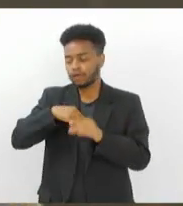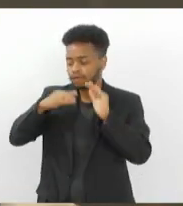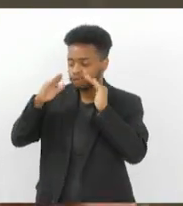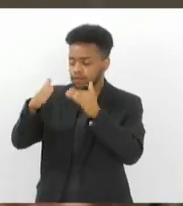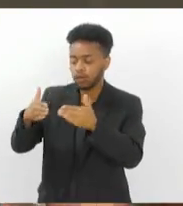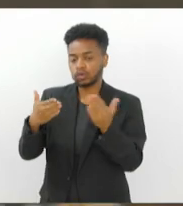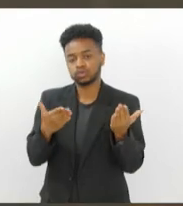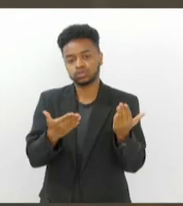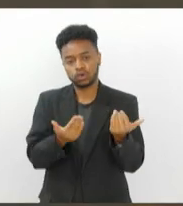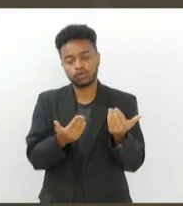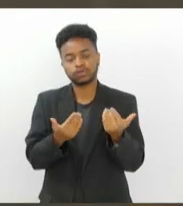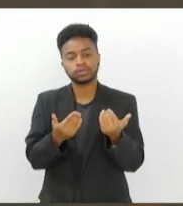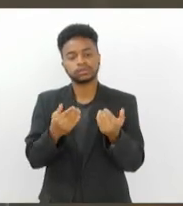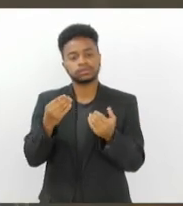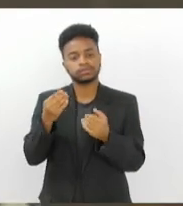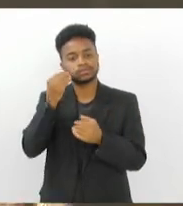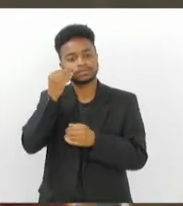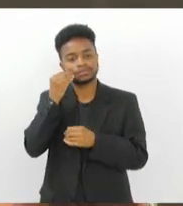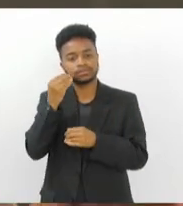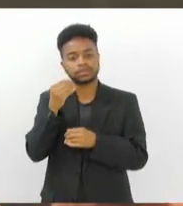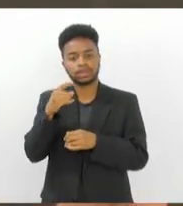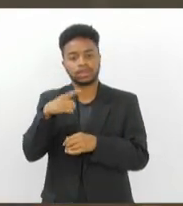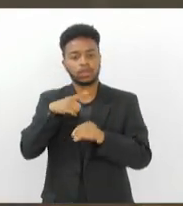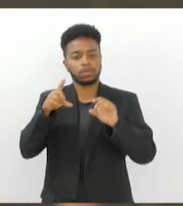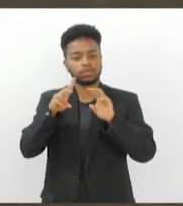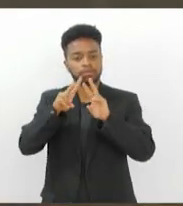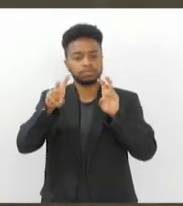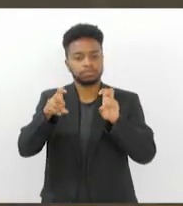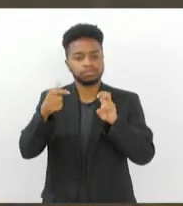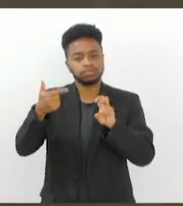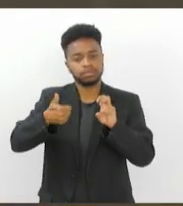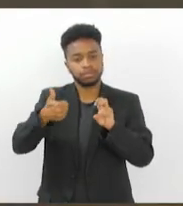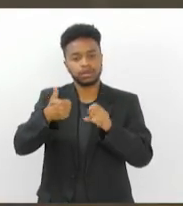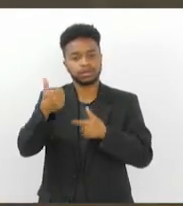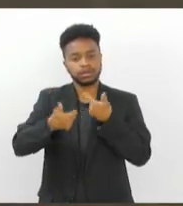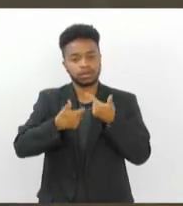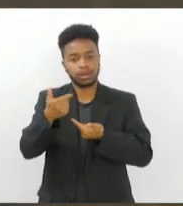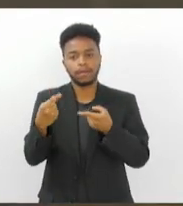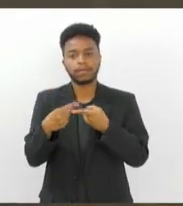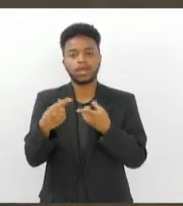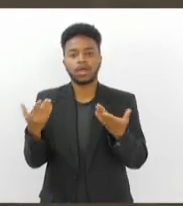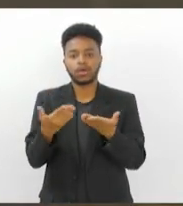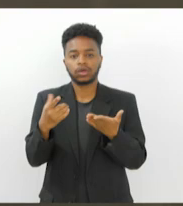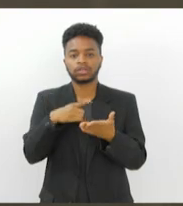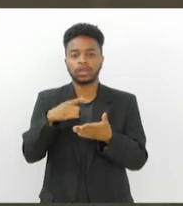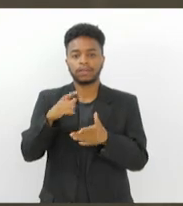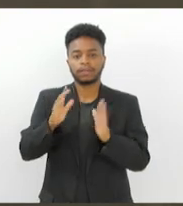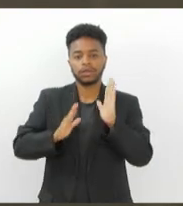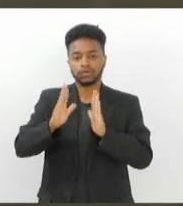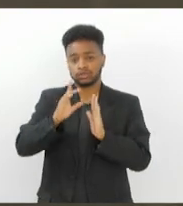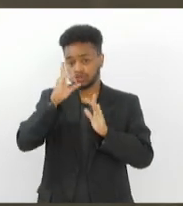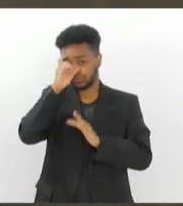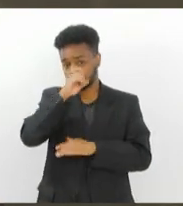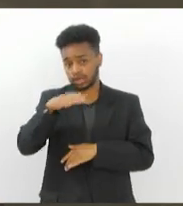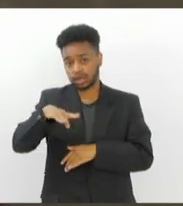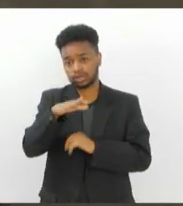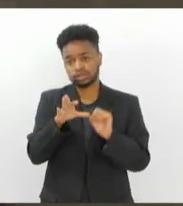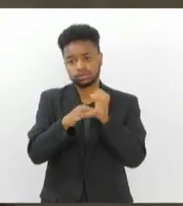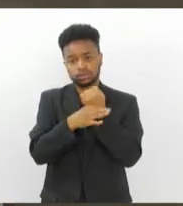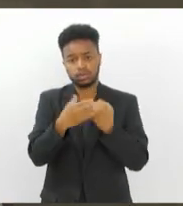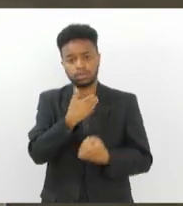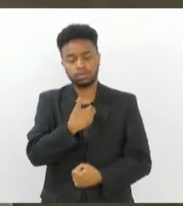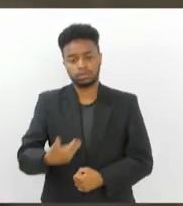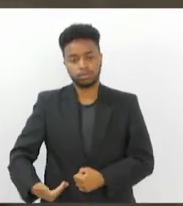da questão do primeiro emprego que hoje a gente passa um momento muito de muita dificuldade também na segurança pública do Estado do Rio de